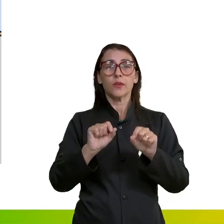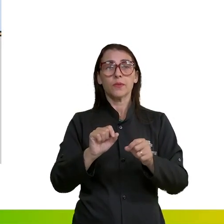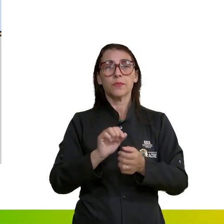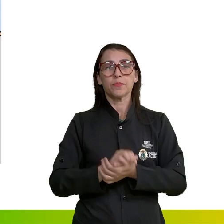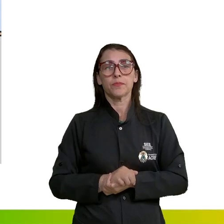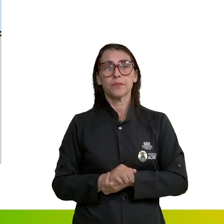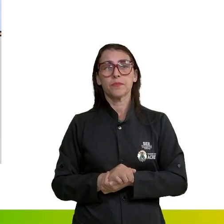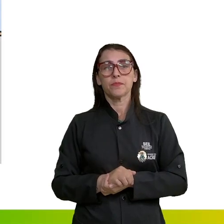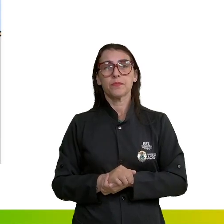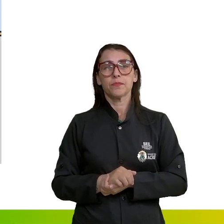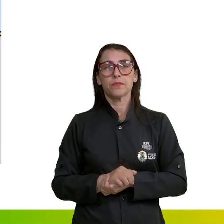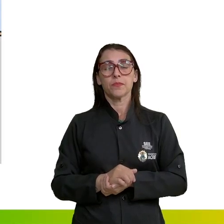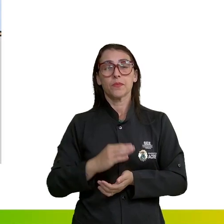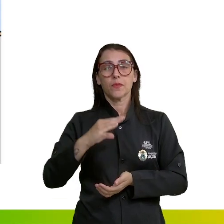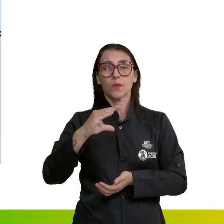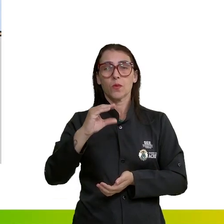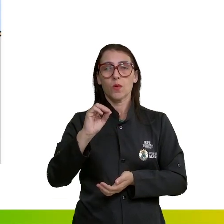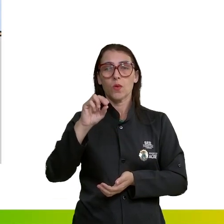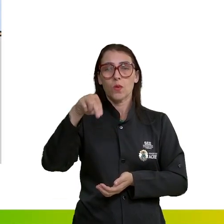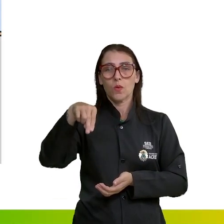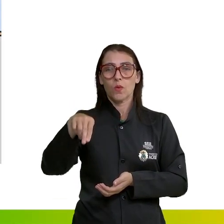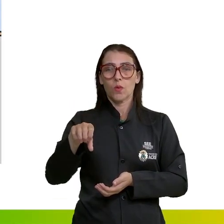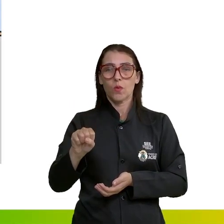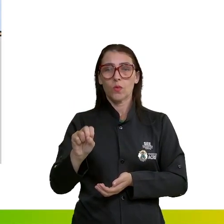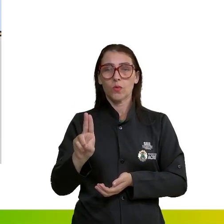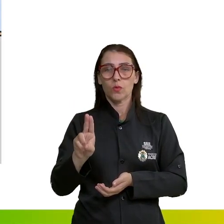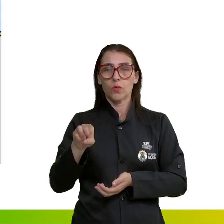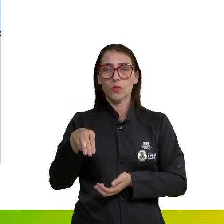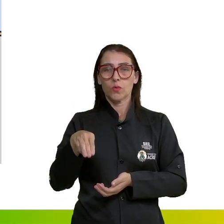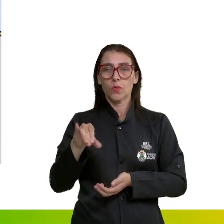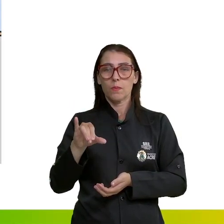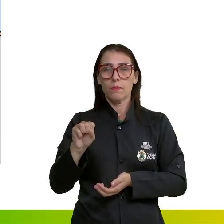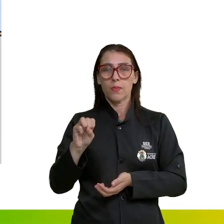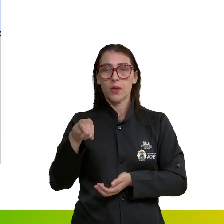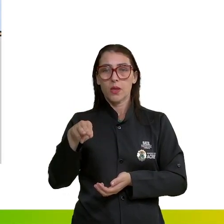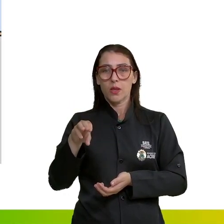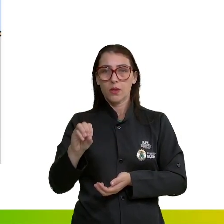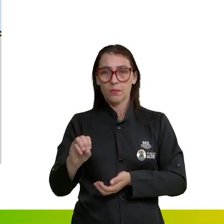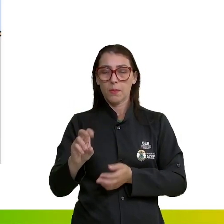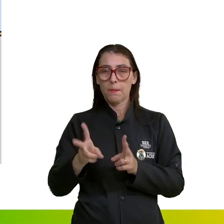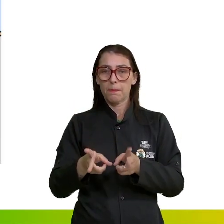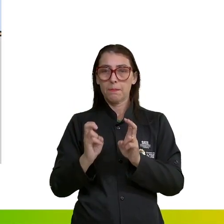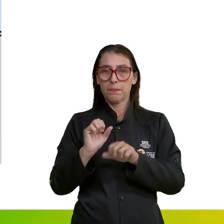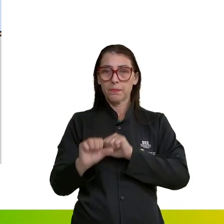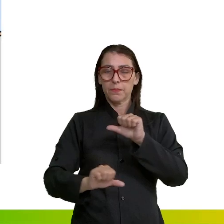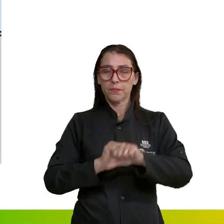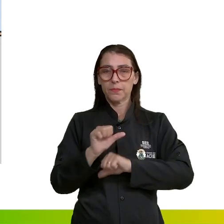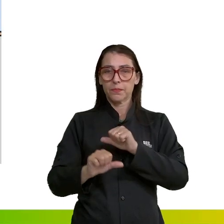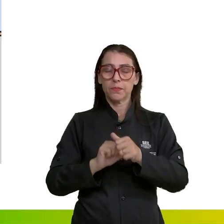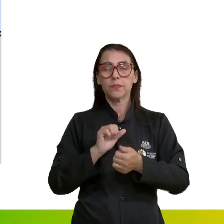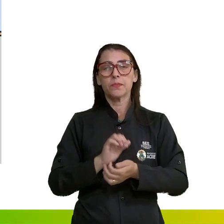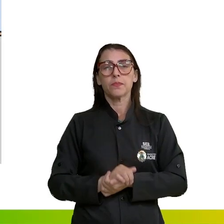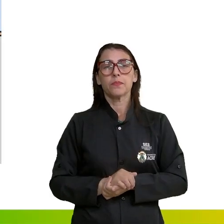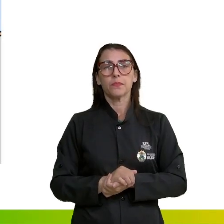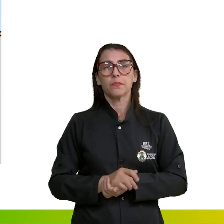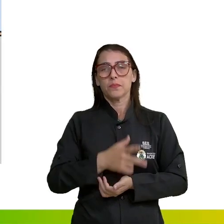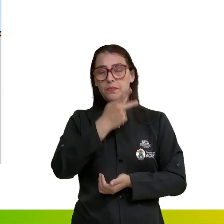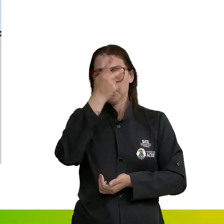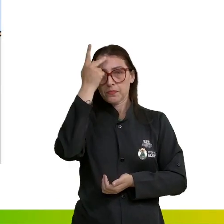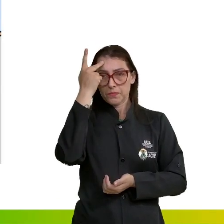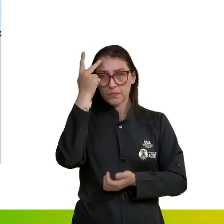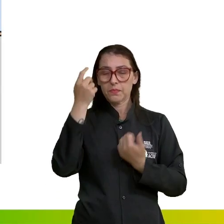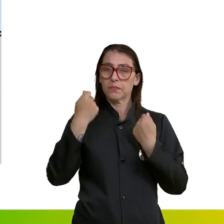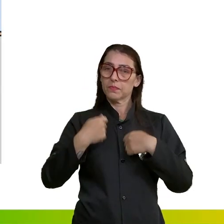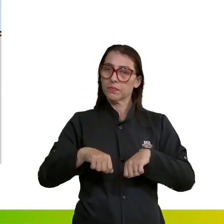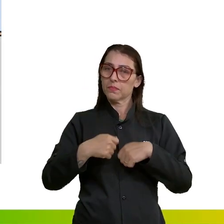de consumismo. Então, você percebe aqui a mudança no padrão. A pessoa que